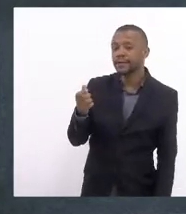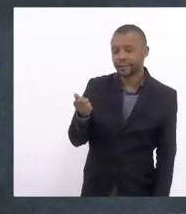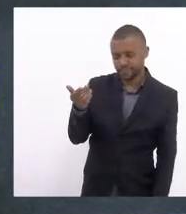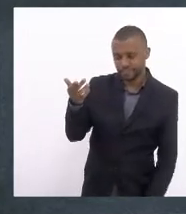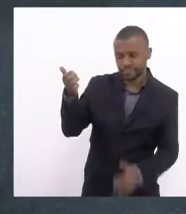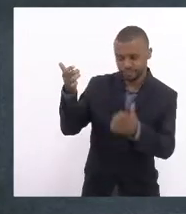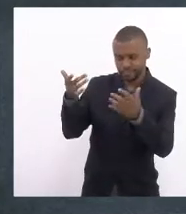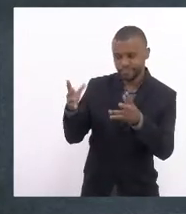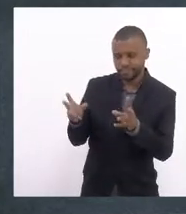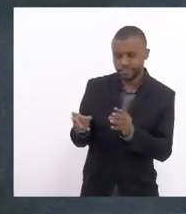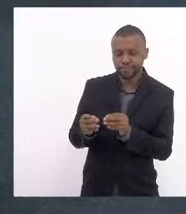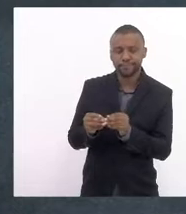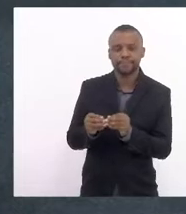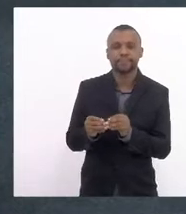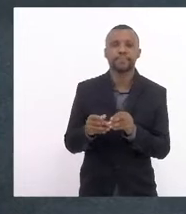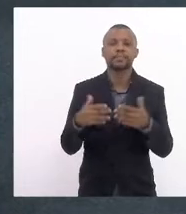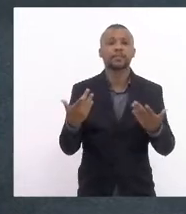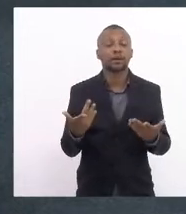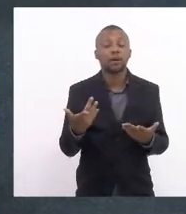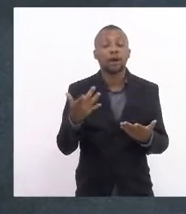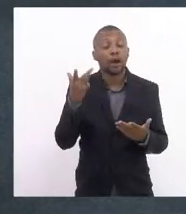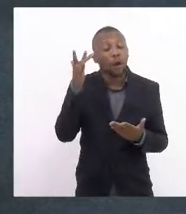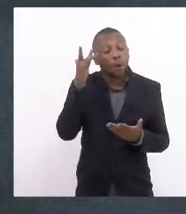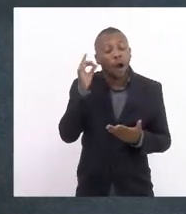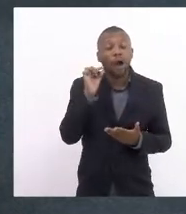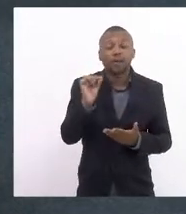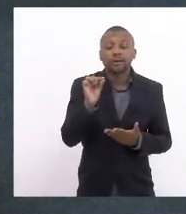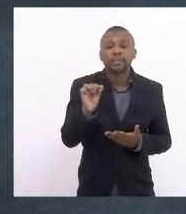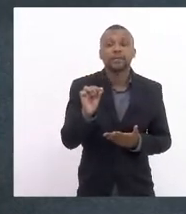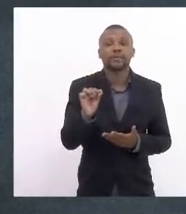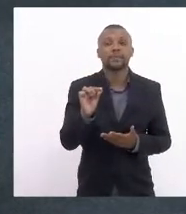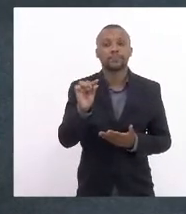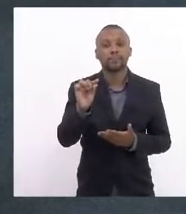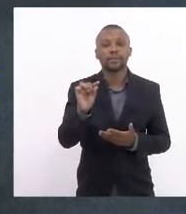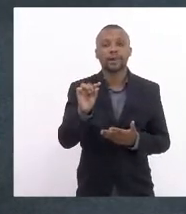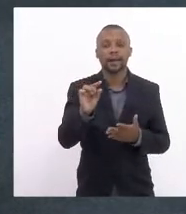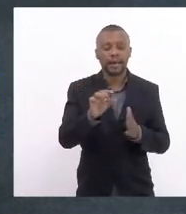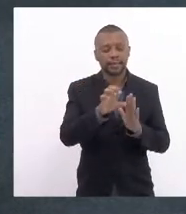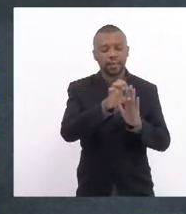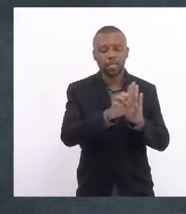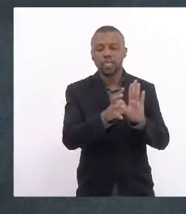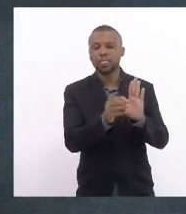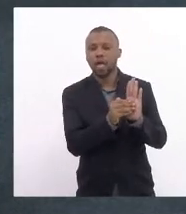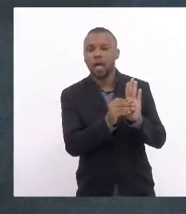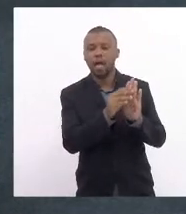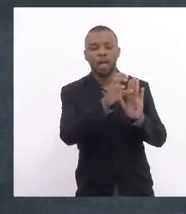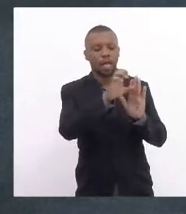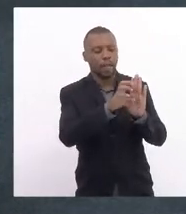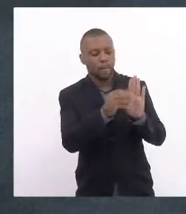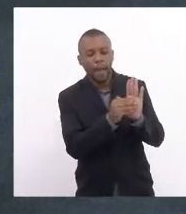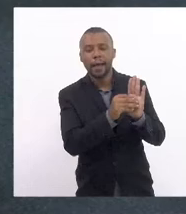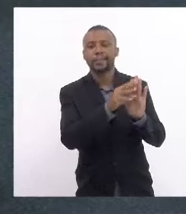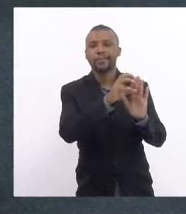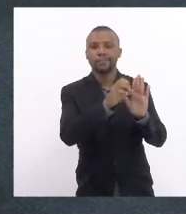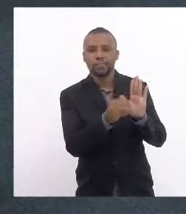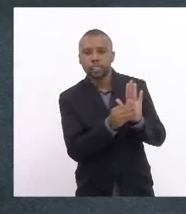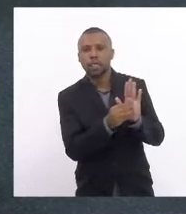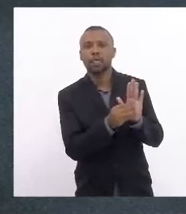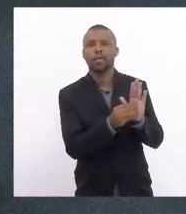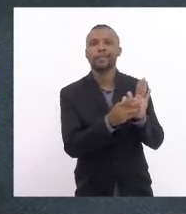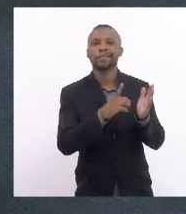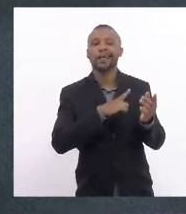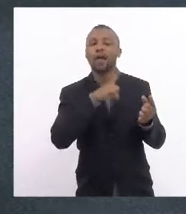eu acho que perturba essas emendas que, na verdade, têm única e